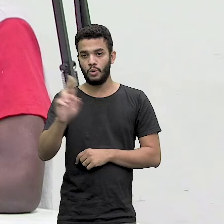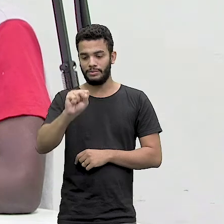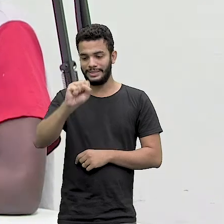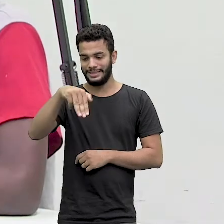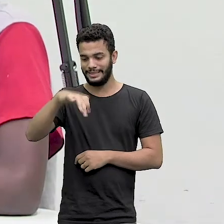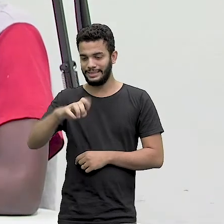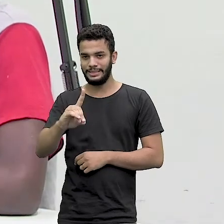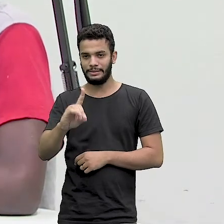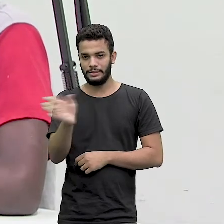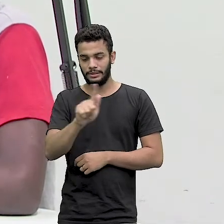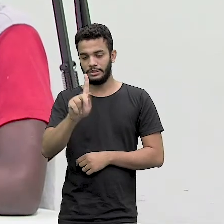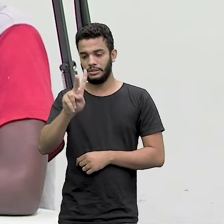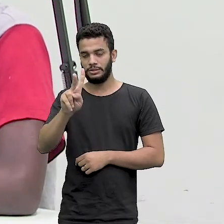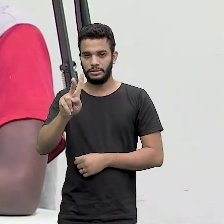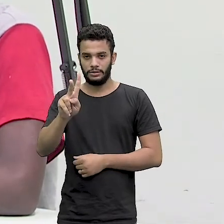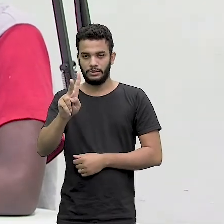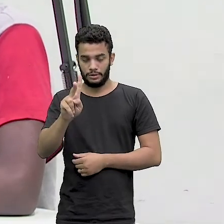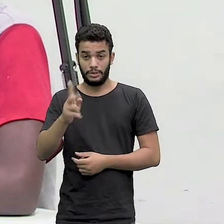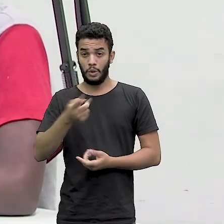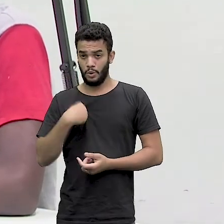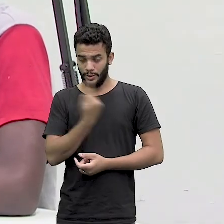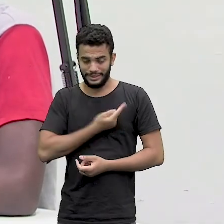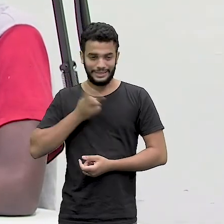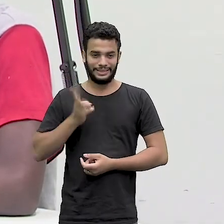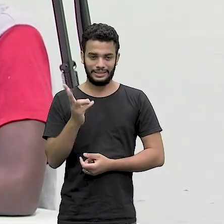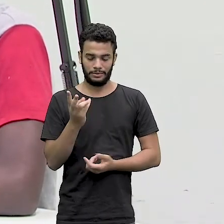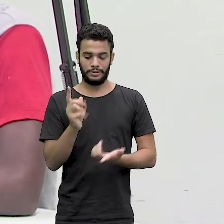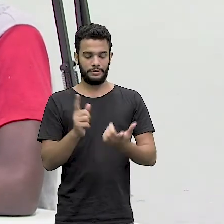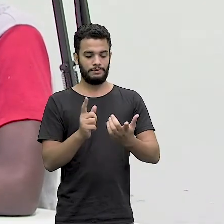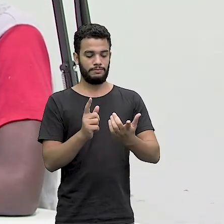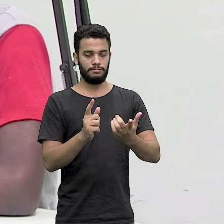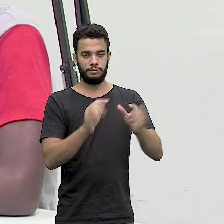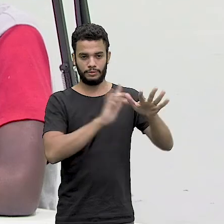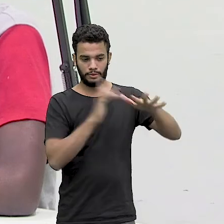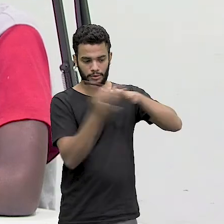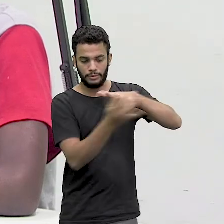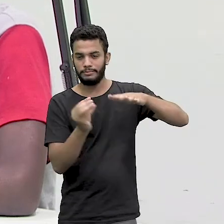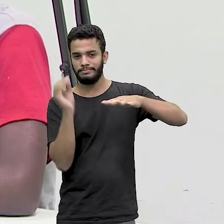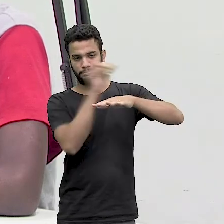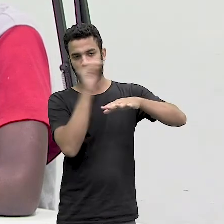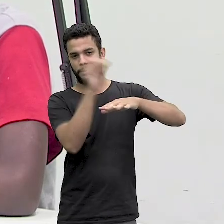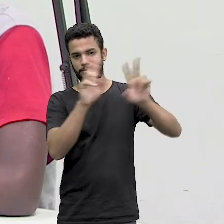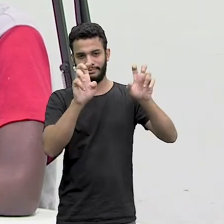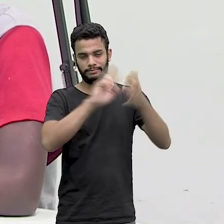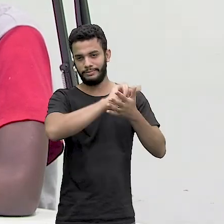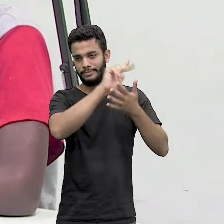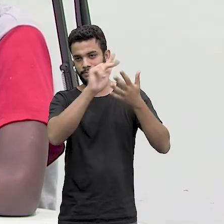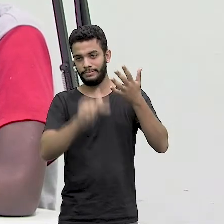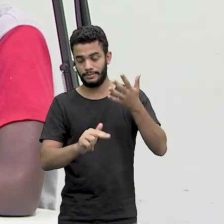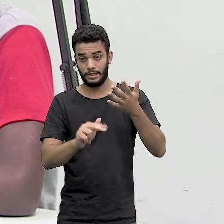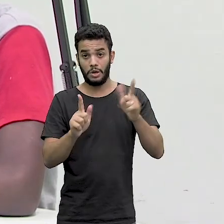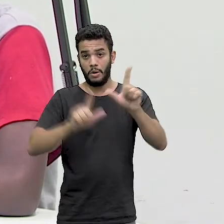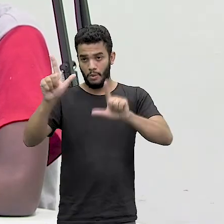todos os nossos conteúdos, todas as nossas novidades diariamente. Também, como eu disse no início, nosso canal